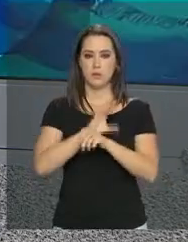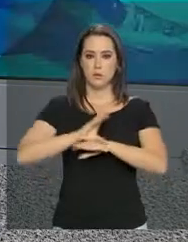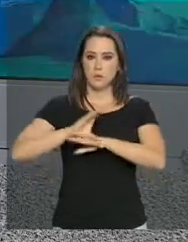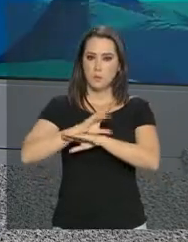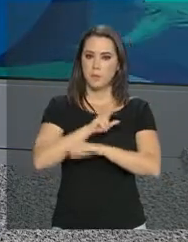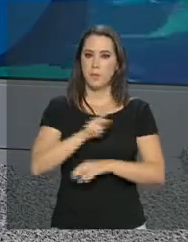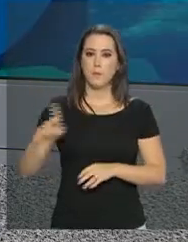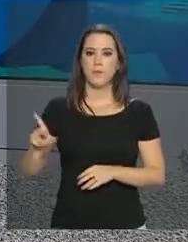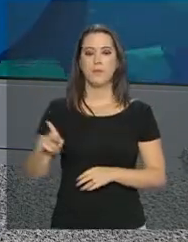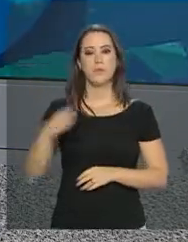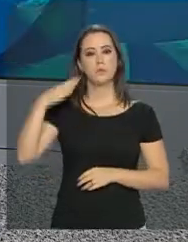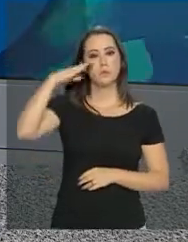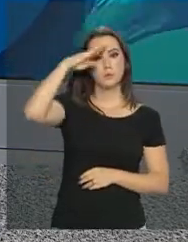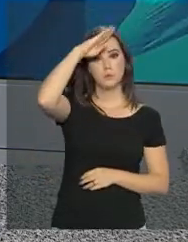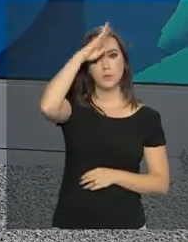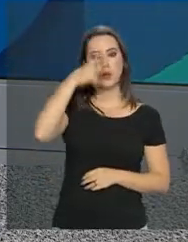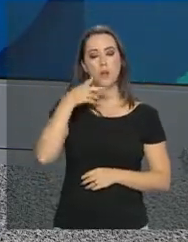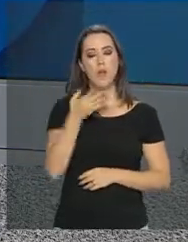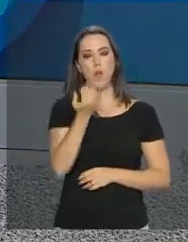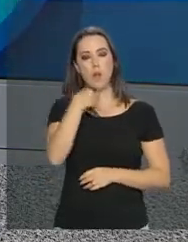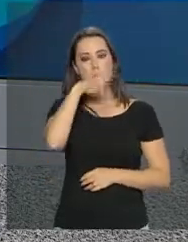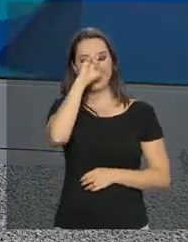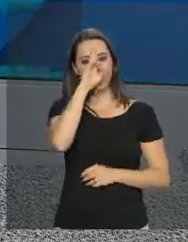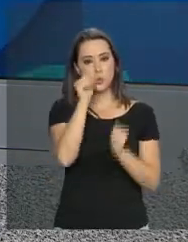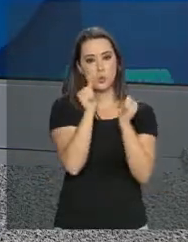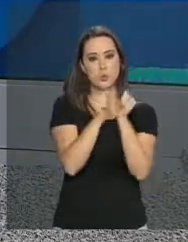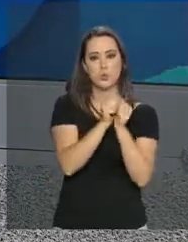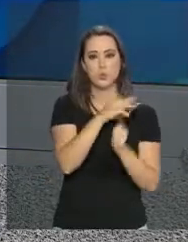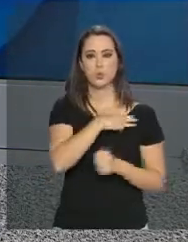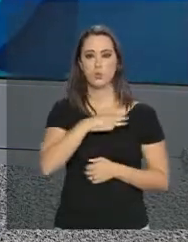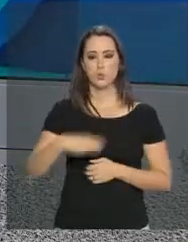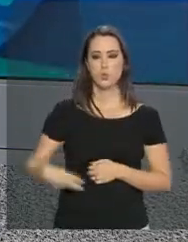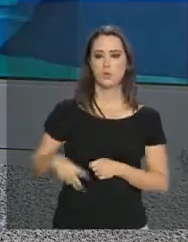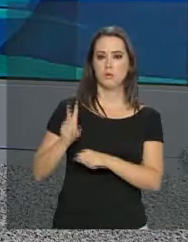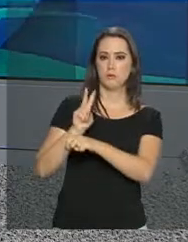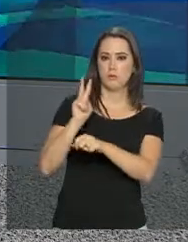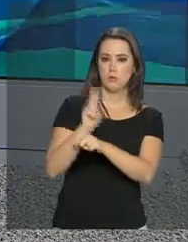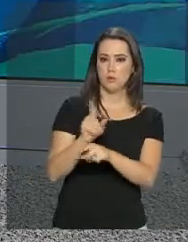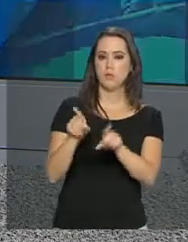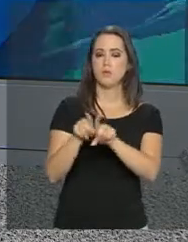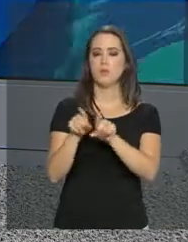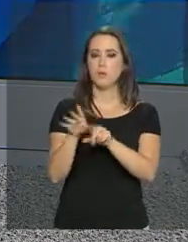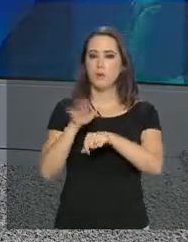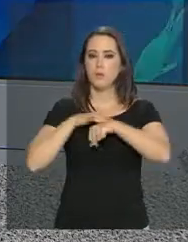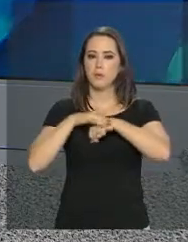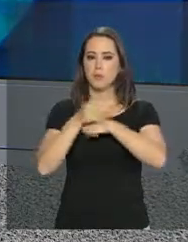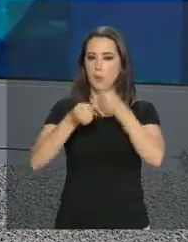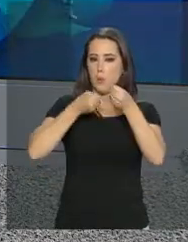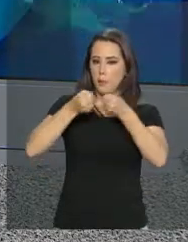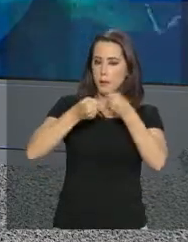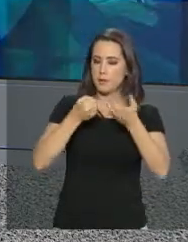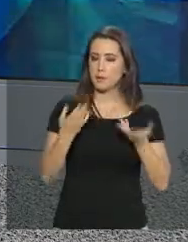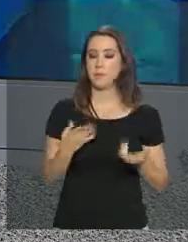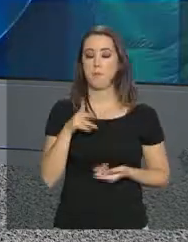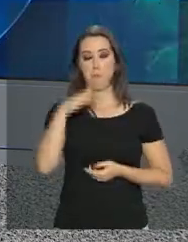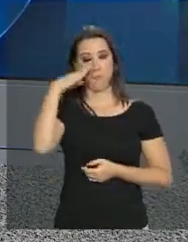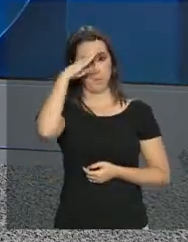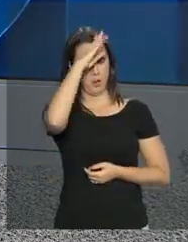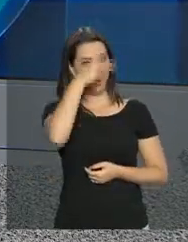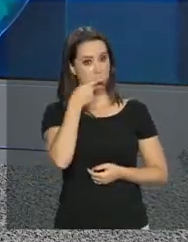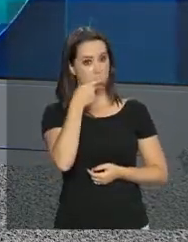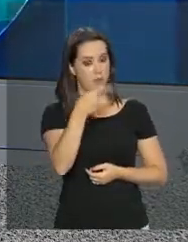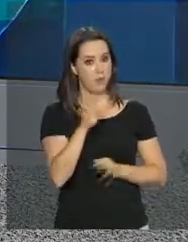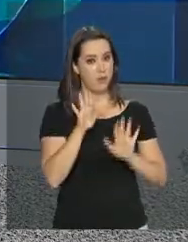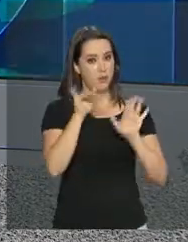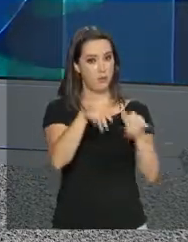o presidente eleito jair bolsonaro almoçou com autoridades no ministério da defesa e também conversou com a imprensa bolsonaro disse que até